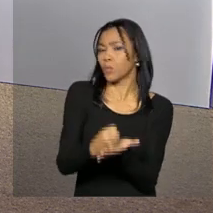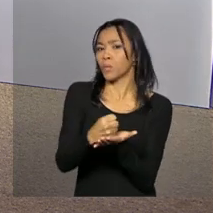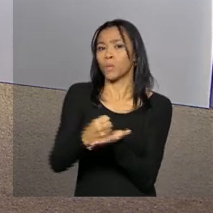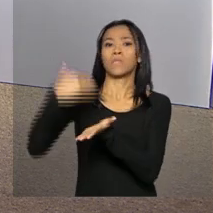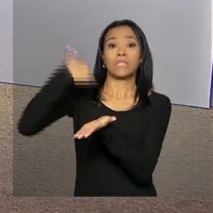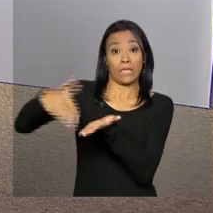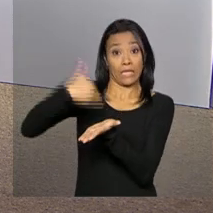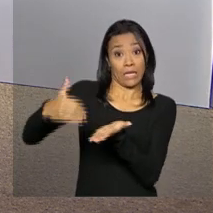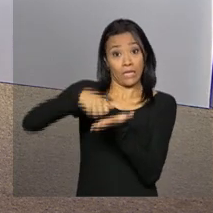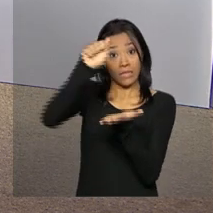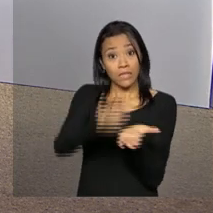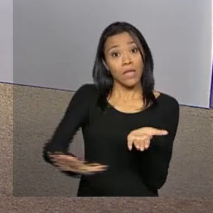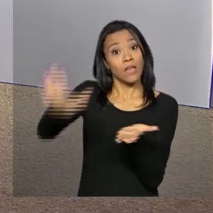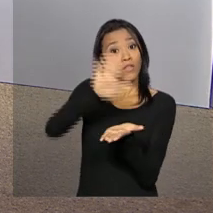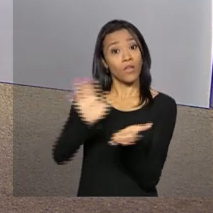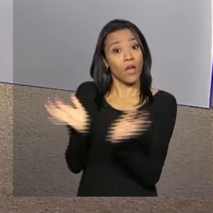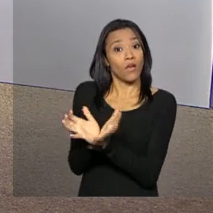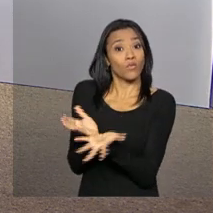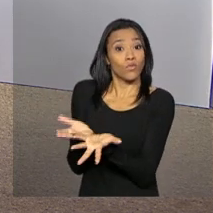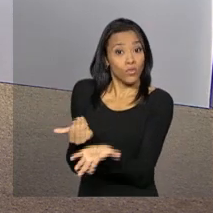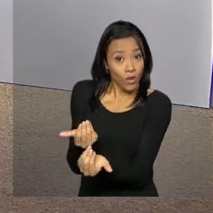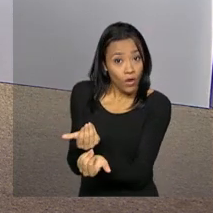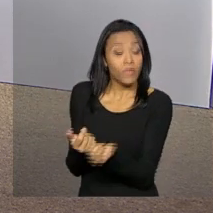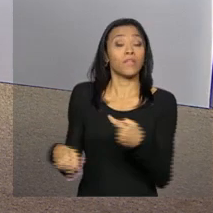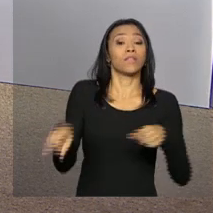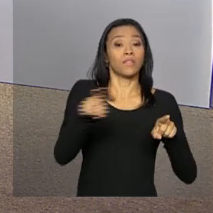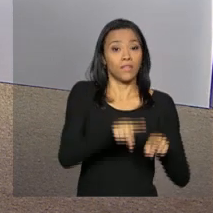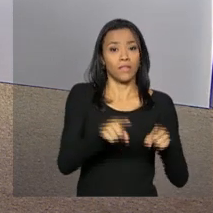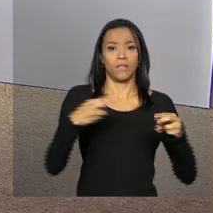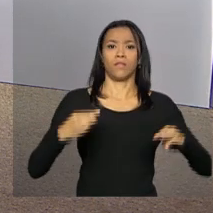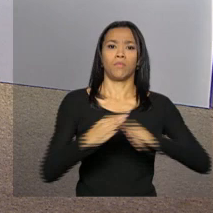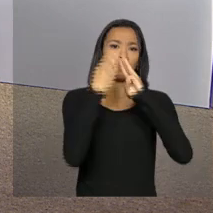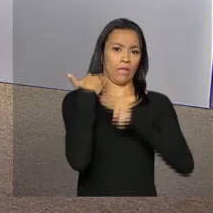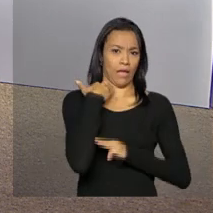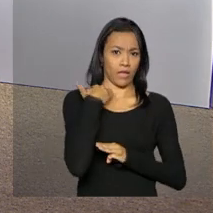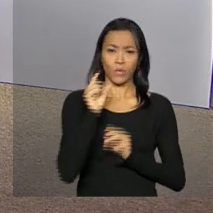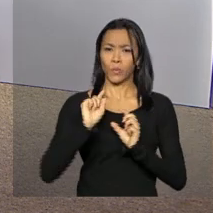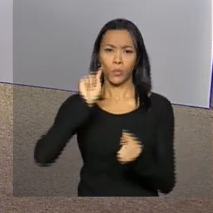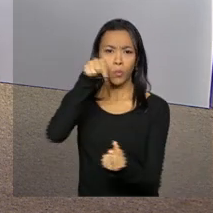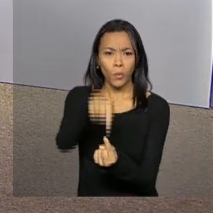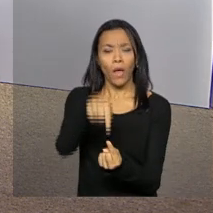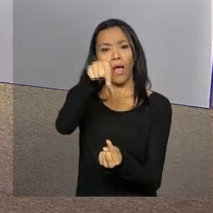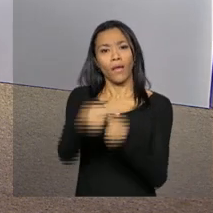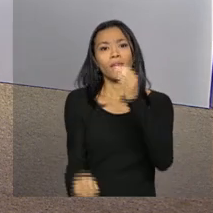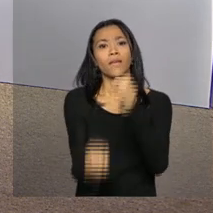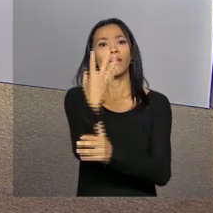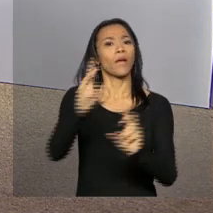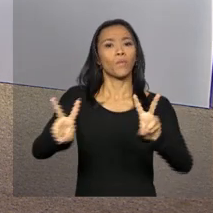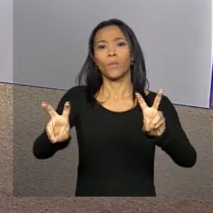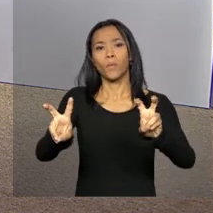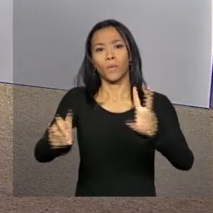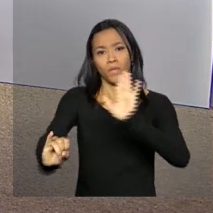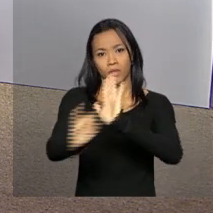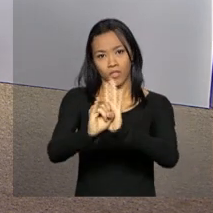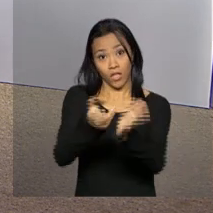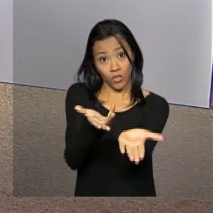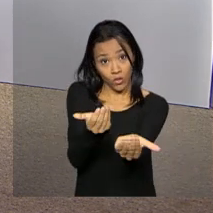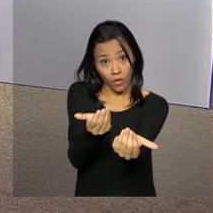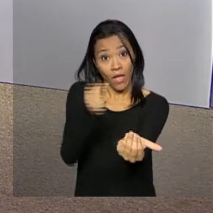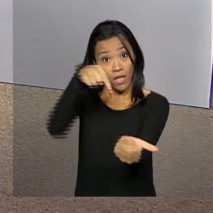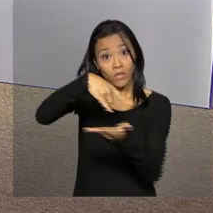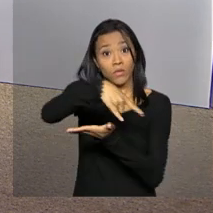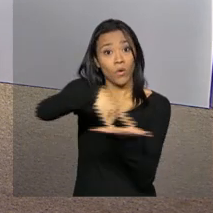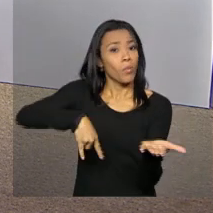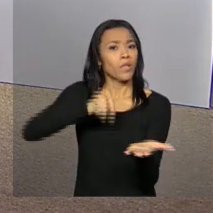entre a Secretaria Nacional de Juventude e a Caixa Econômica Federal para criar a Identidade Jovem. O documento